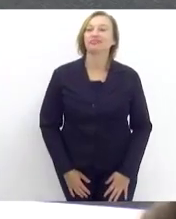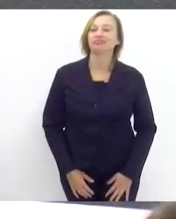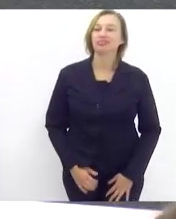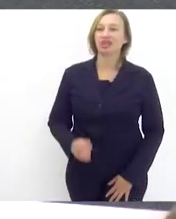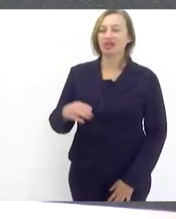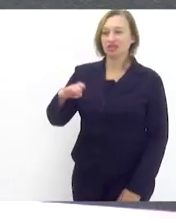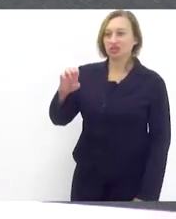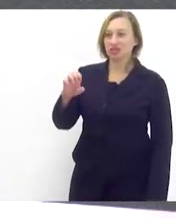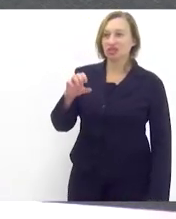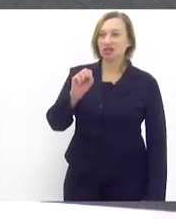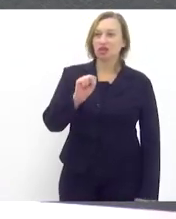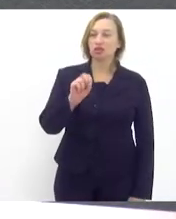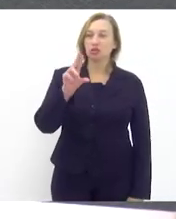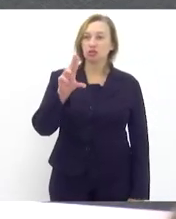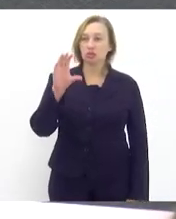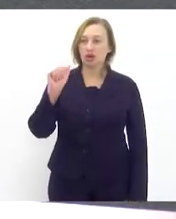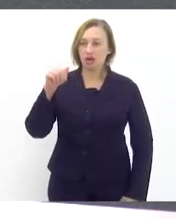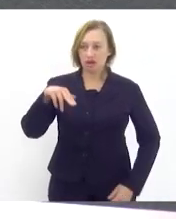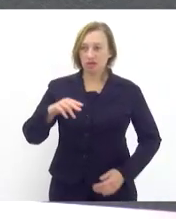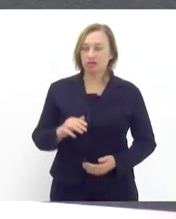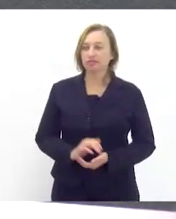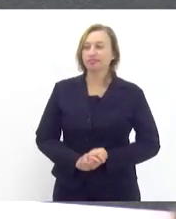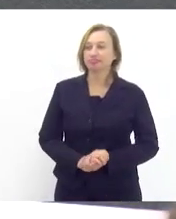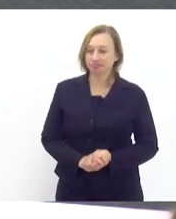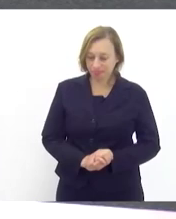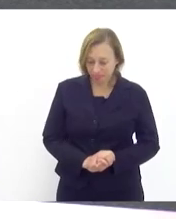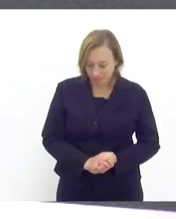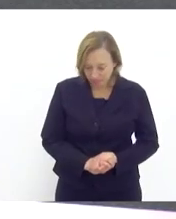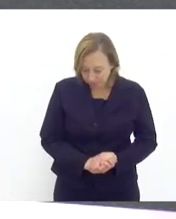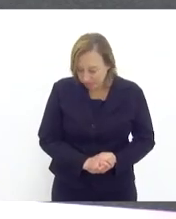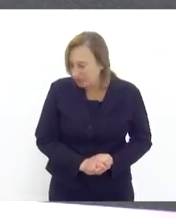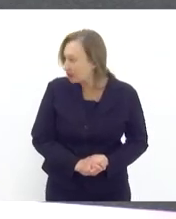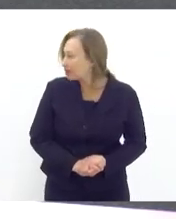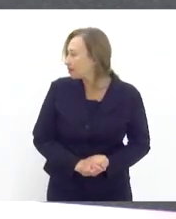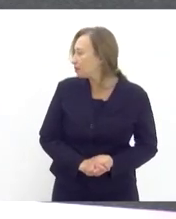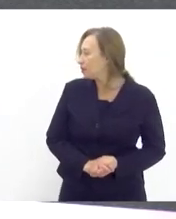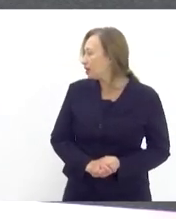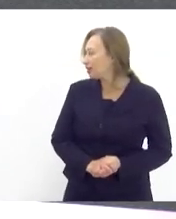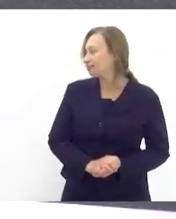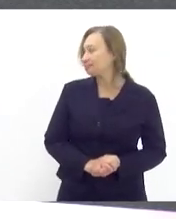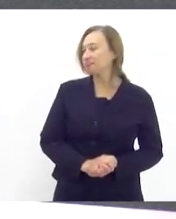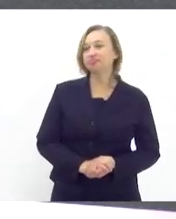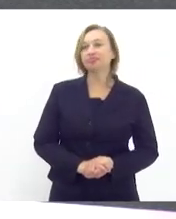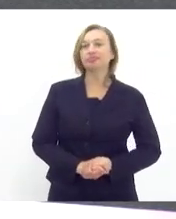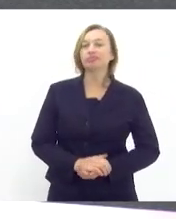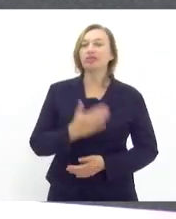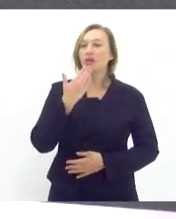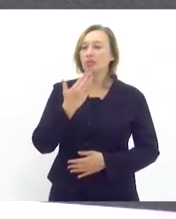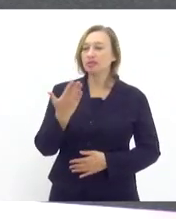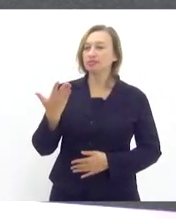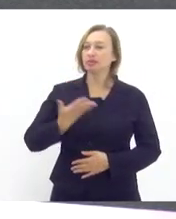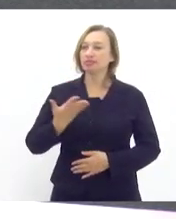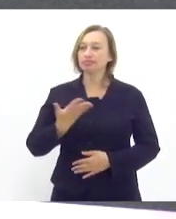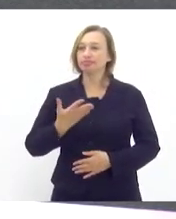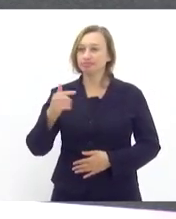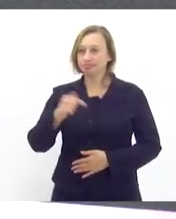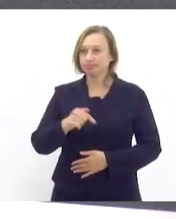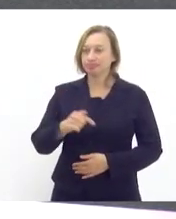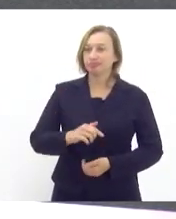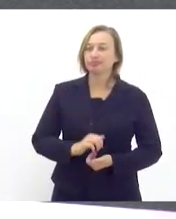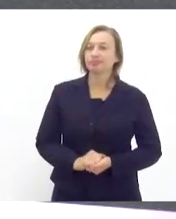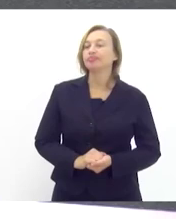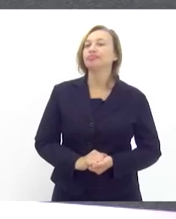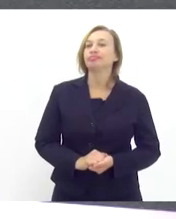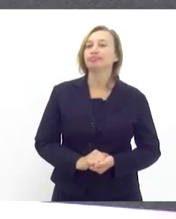da sucam que foram efetivados então assim eu pedi o desarquivamento peço os nomes colegas aqui deputados